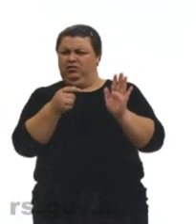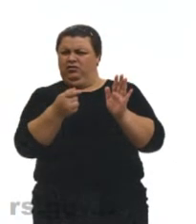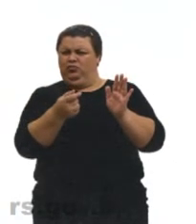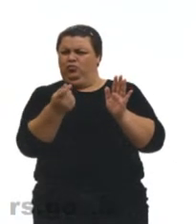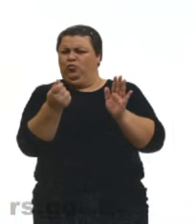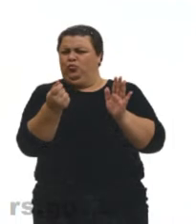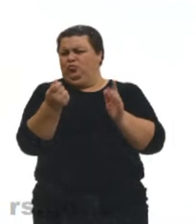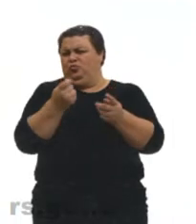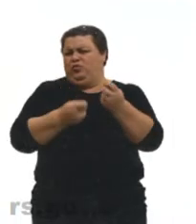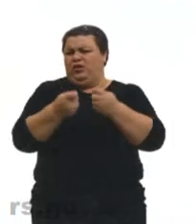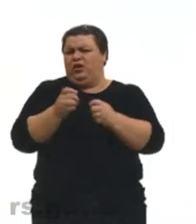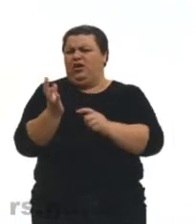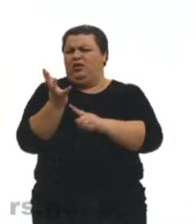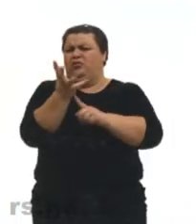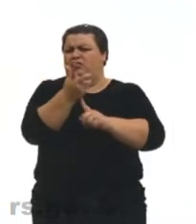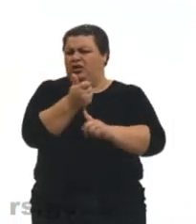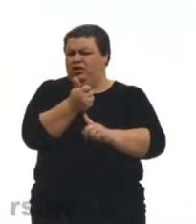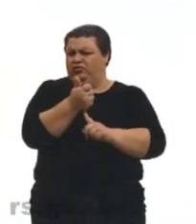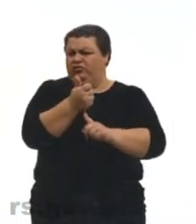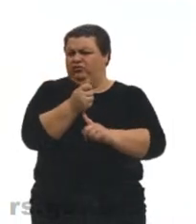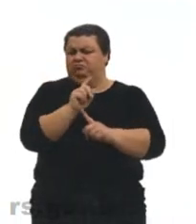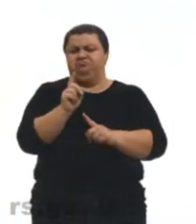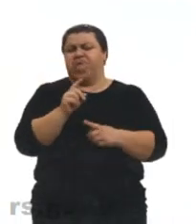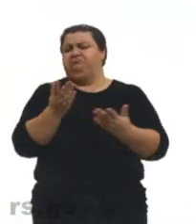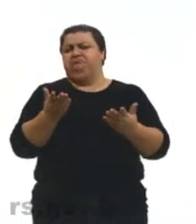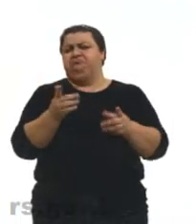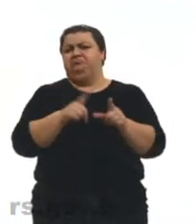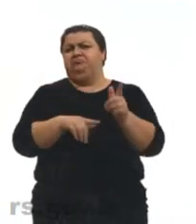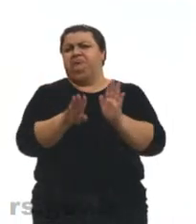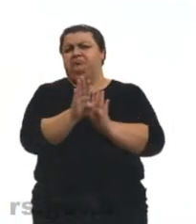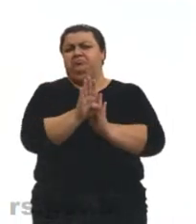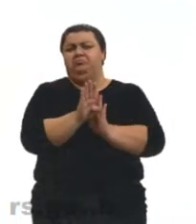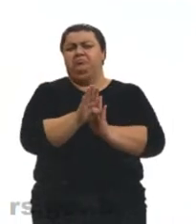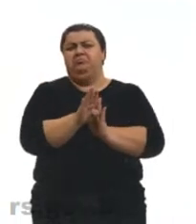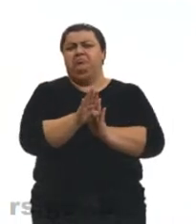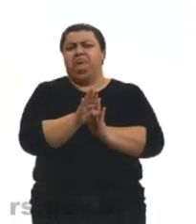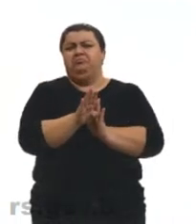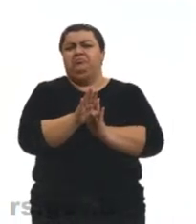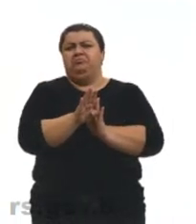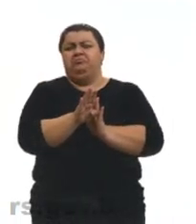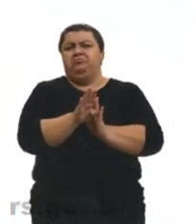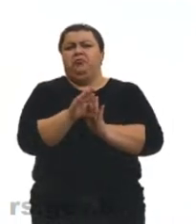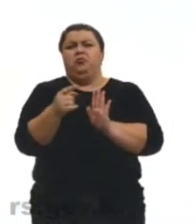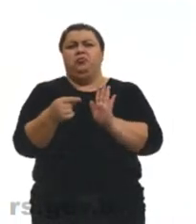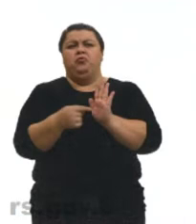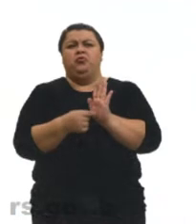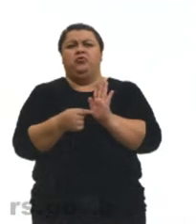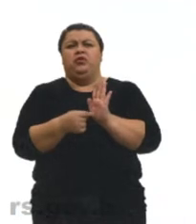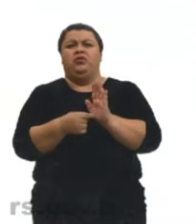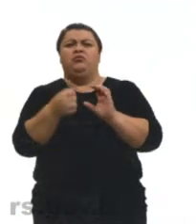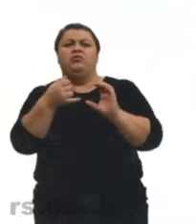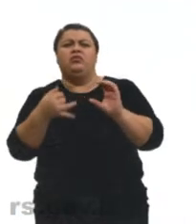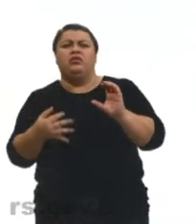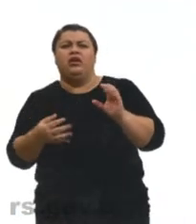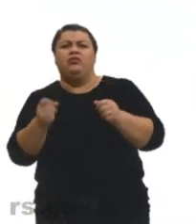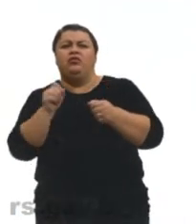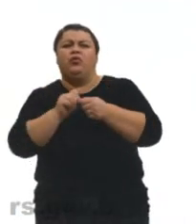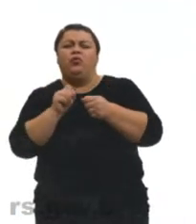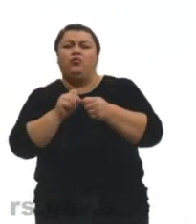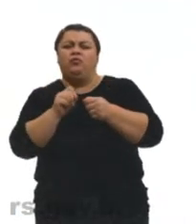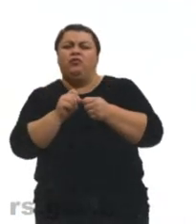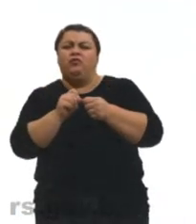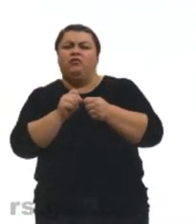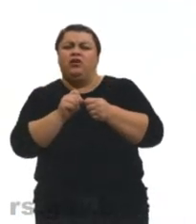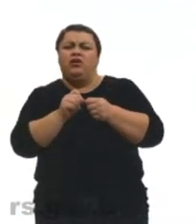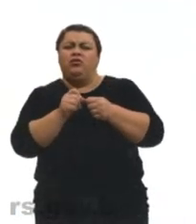mercado da arte não me parece alternativa B Definição dos critérios de criação